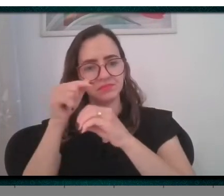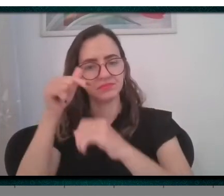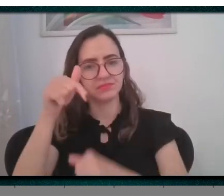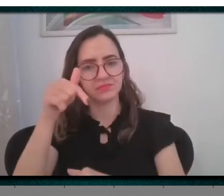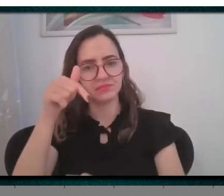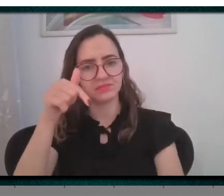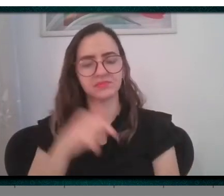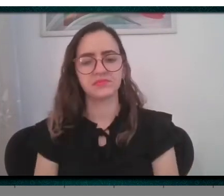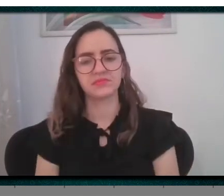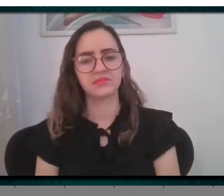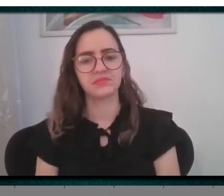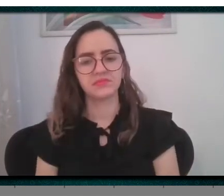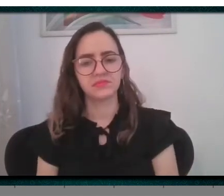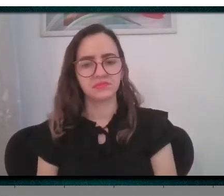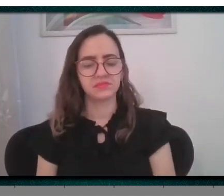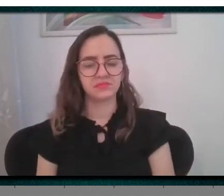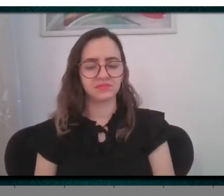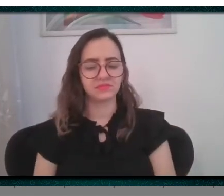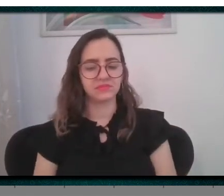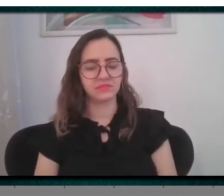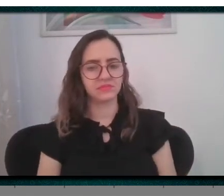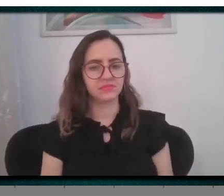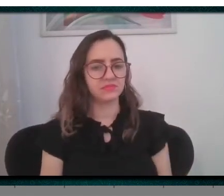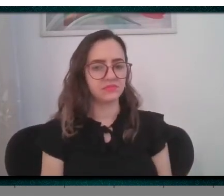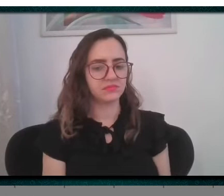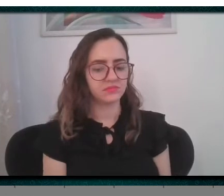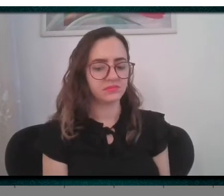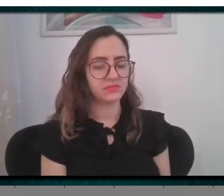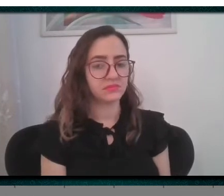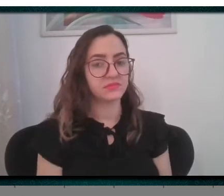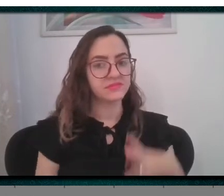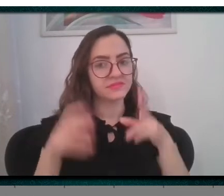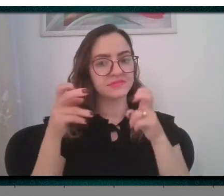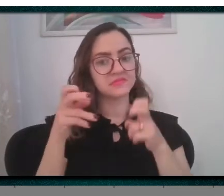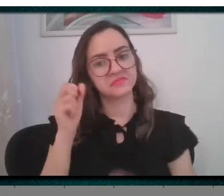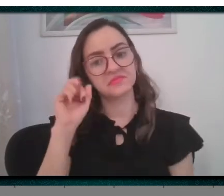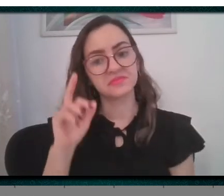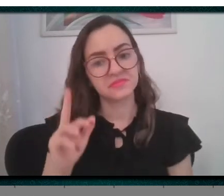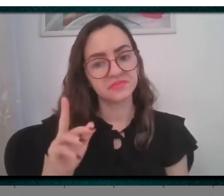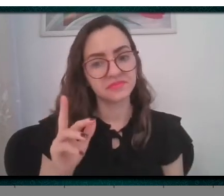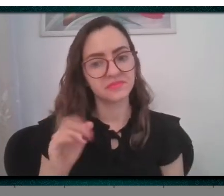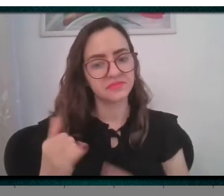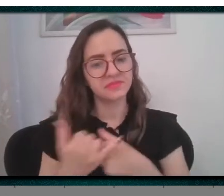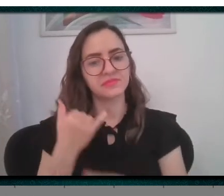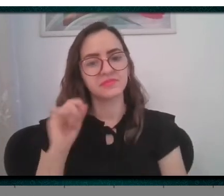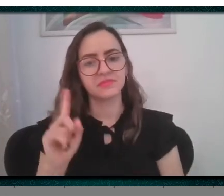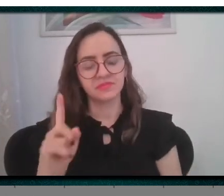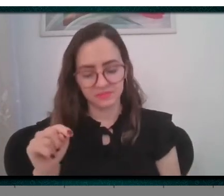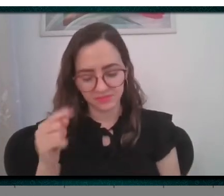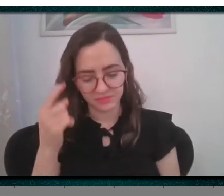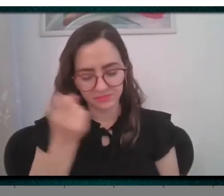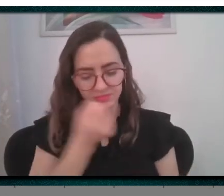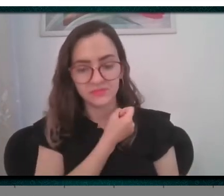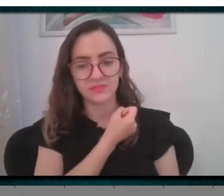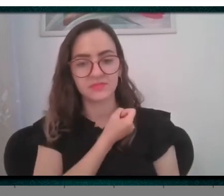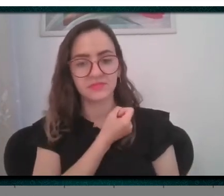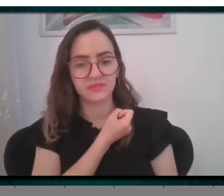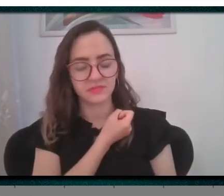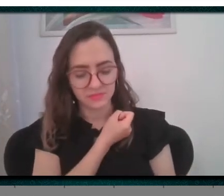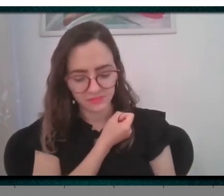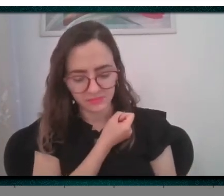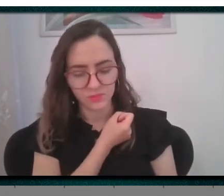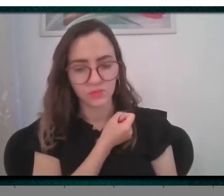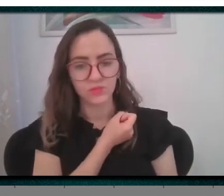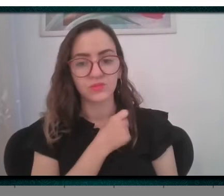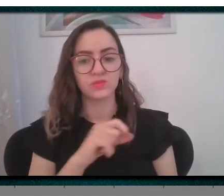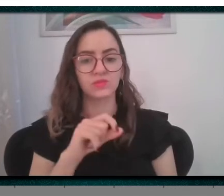coisa para vocês não caírem nas pegadinhas. Quando eu falar qual desses três números é maior, você tem que saber de cara que o maior